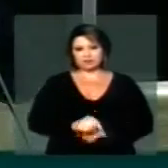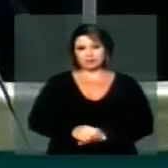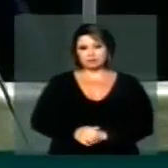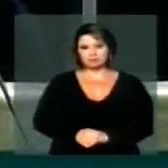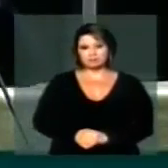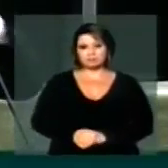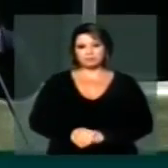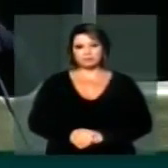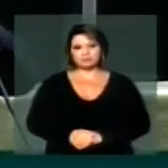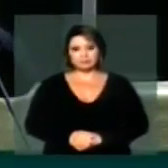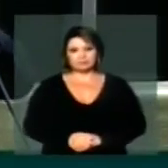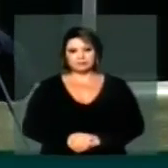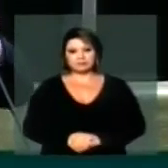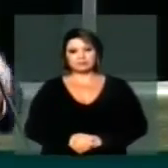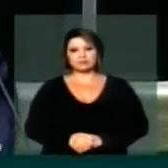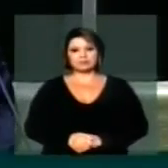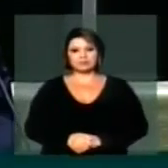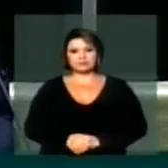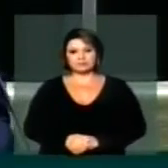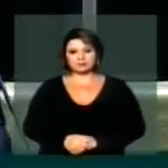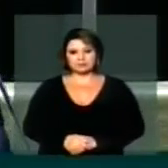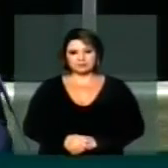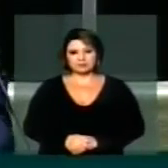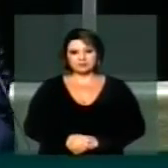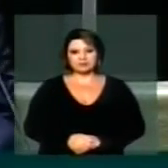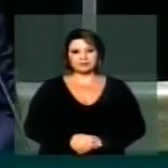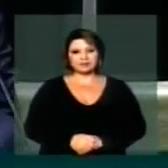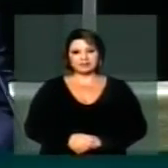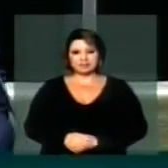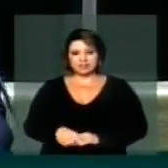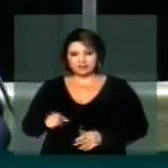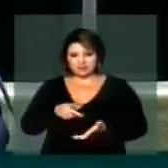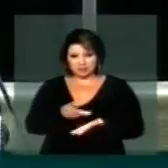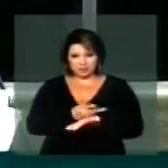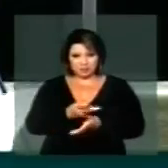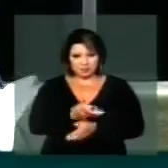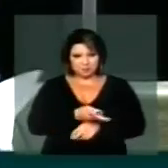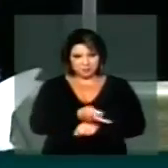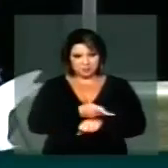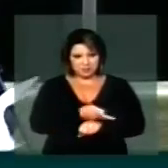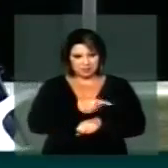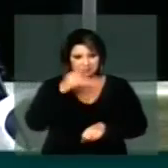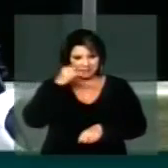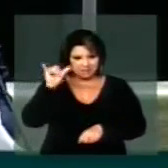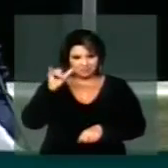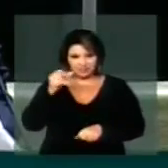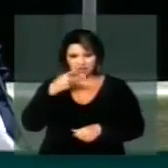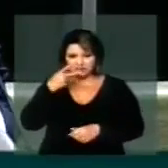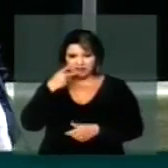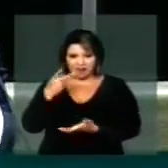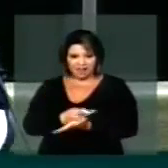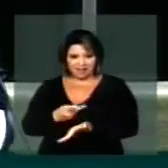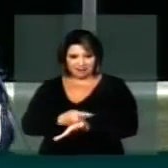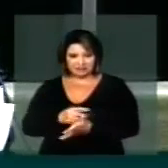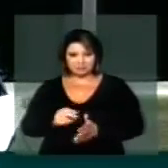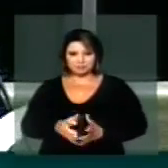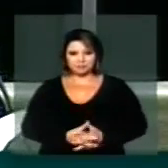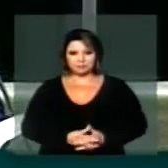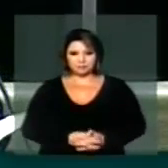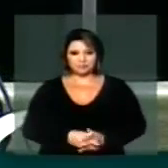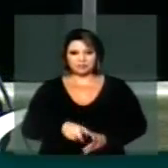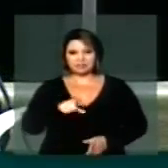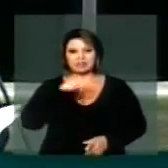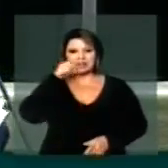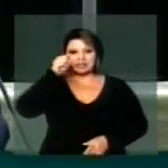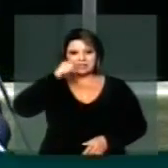termos. Eu quero ver se acho para não cometer a indelicadeza do erro. Eu me refiro ao